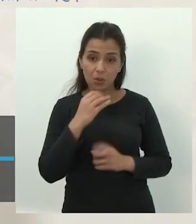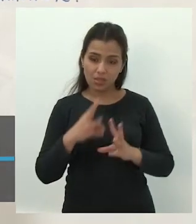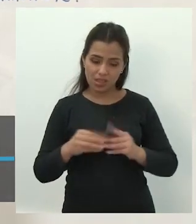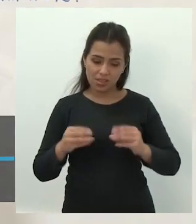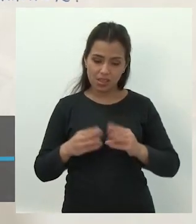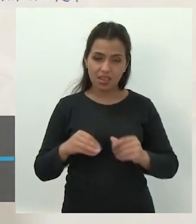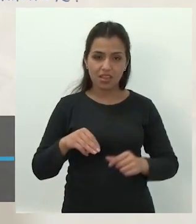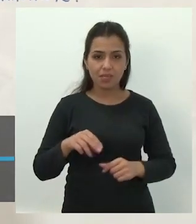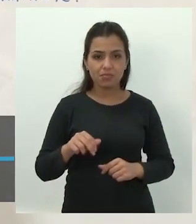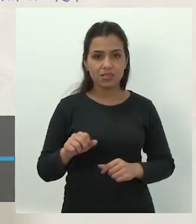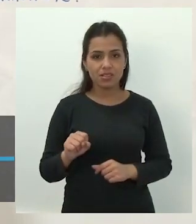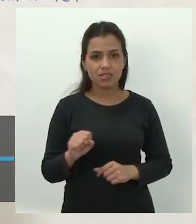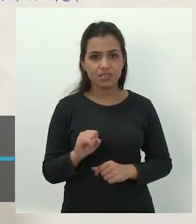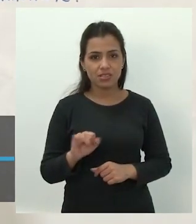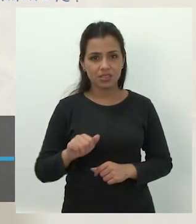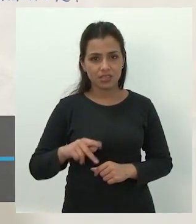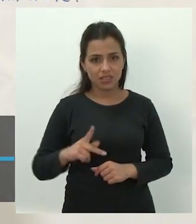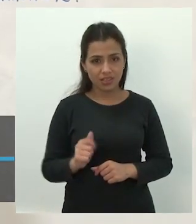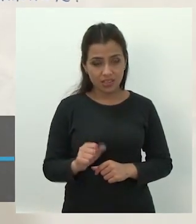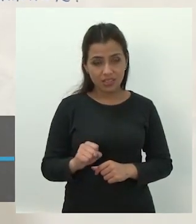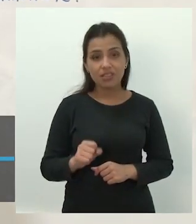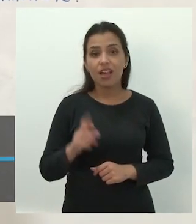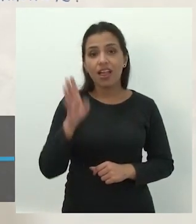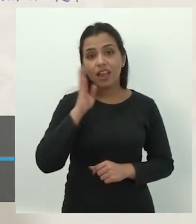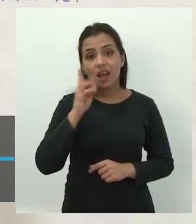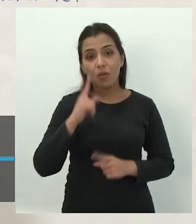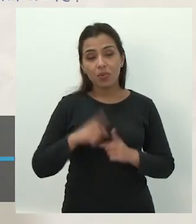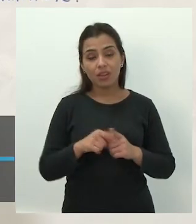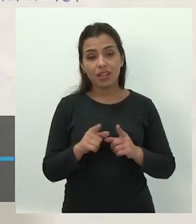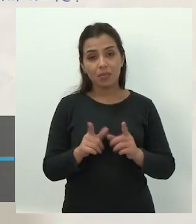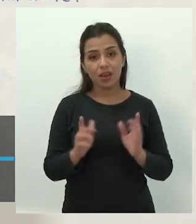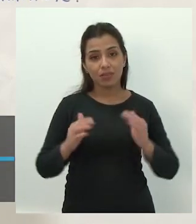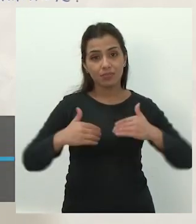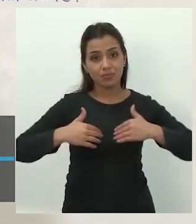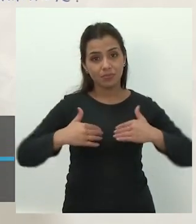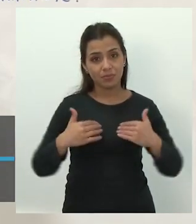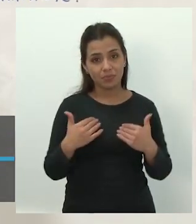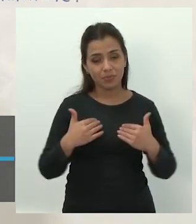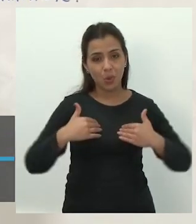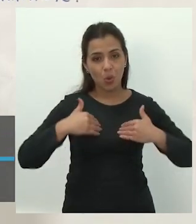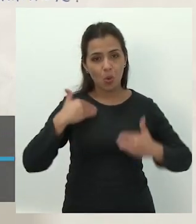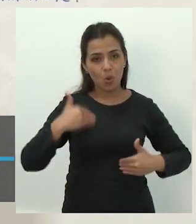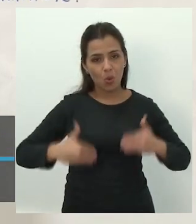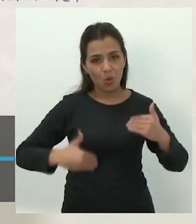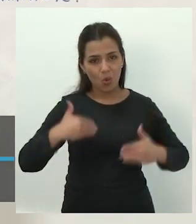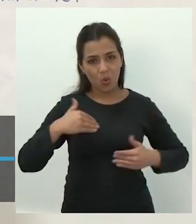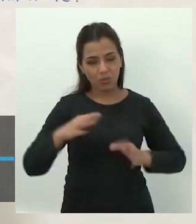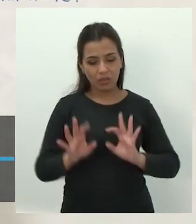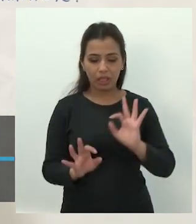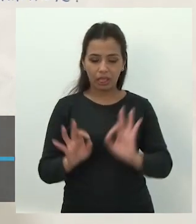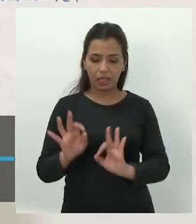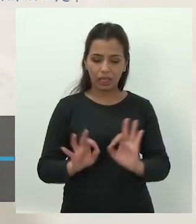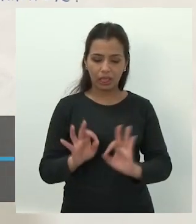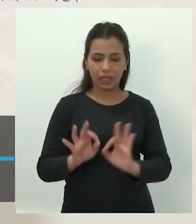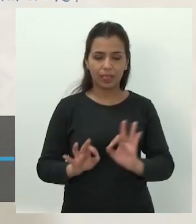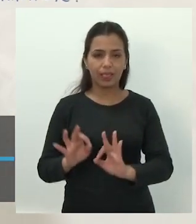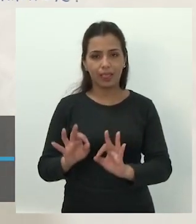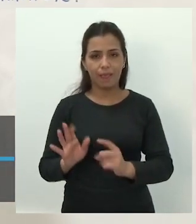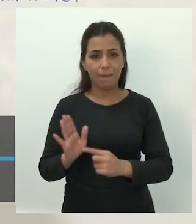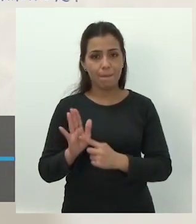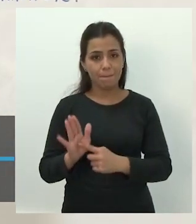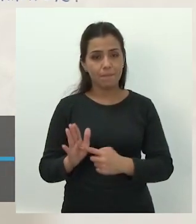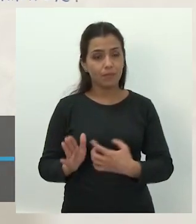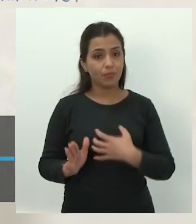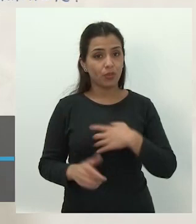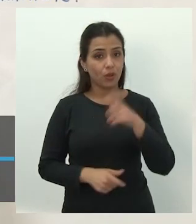poder movimentar os bracinhos, perninhas, você vai poder modificar um pouquinho essa forma, né? Mostrando esse personagem em